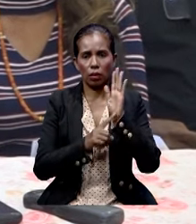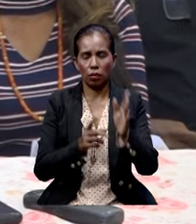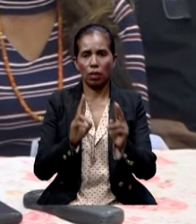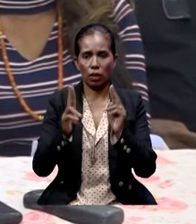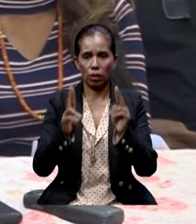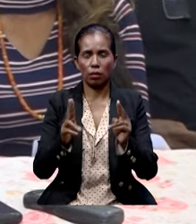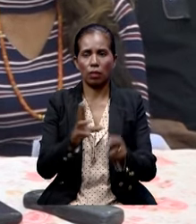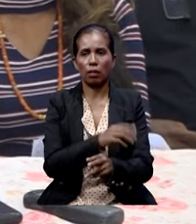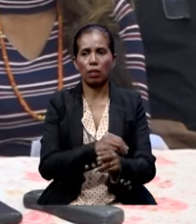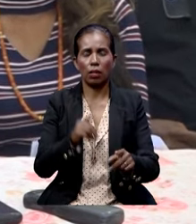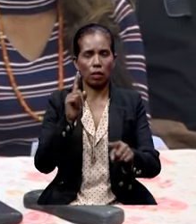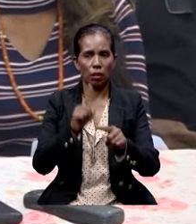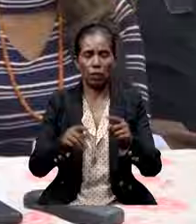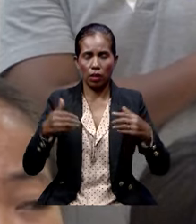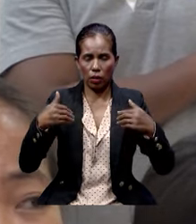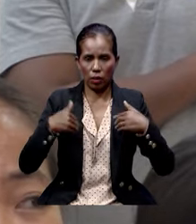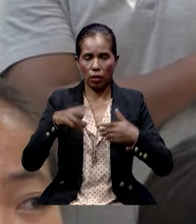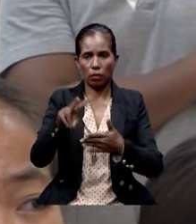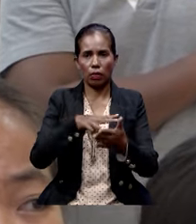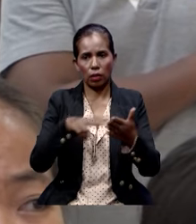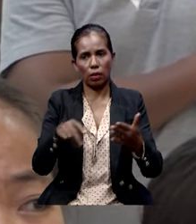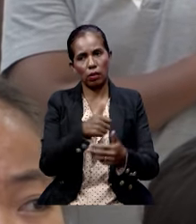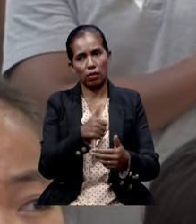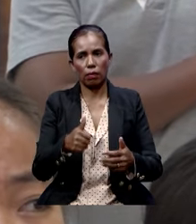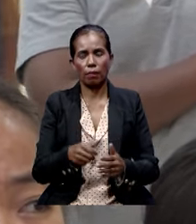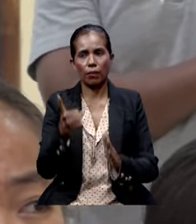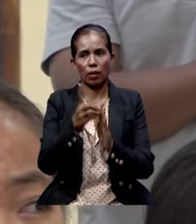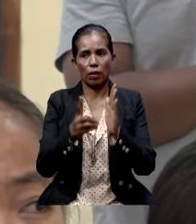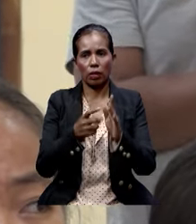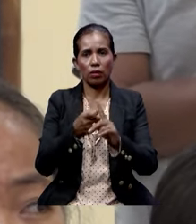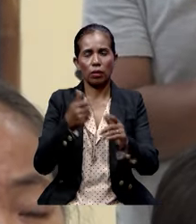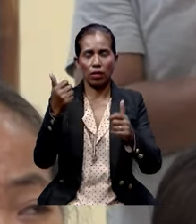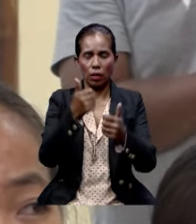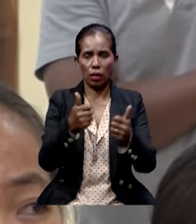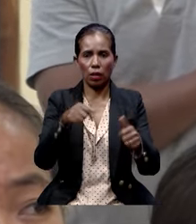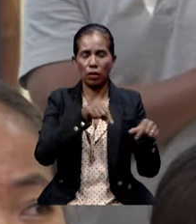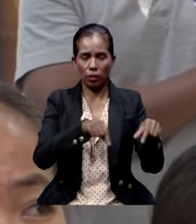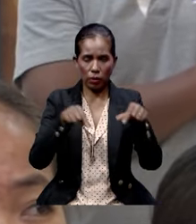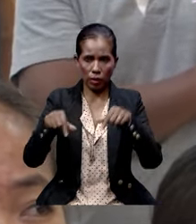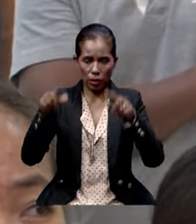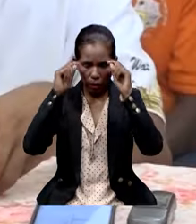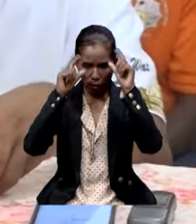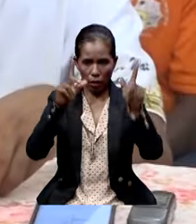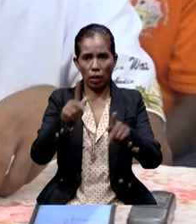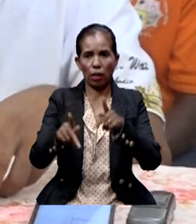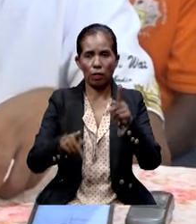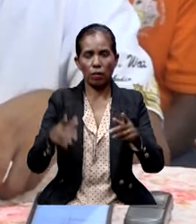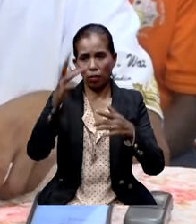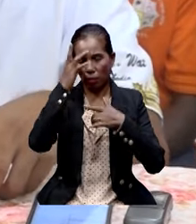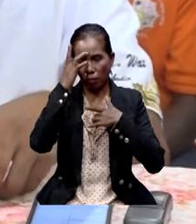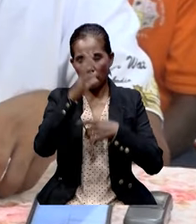ida lais atu labele hamosu violência selu. Tuir dadu susi asosiasaun deficiência Timor-Leste emanebe sofre